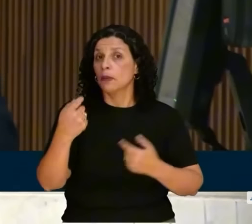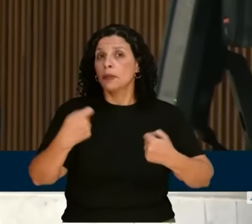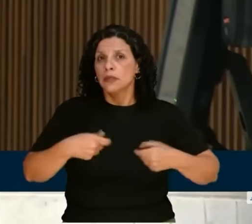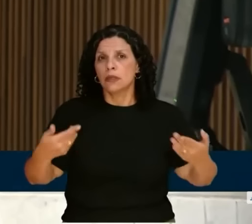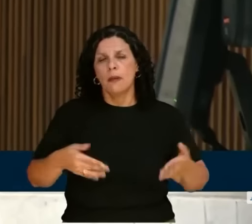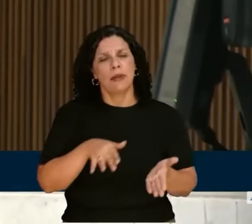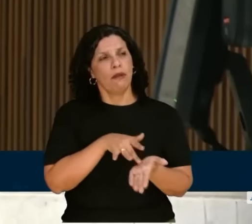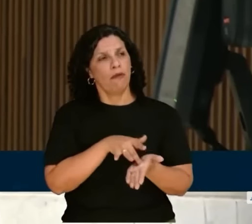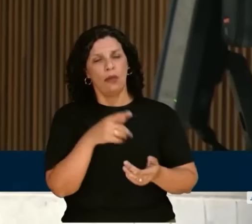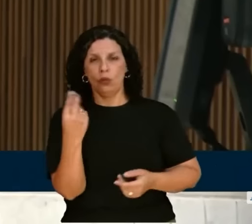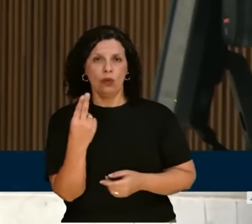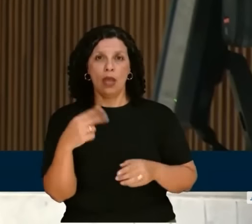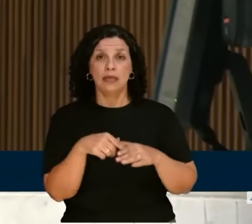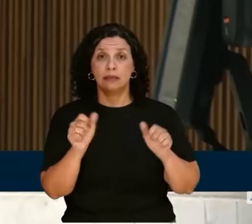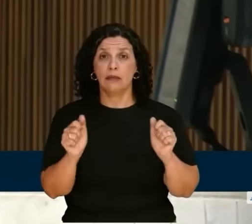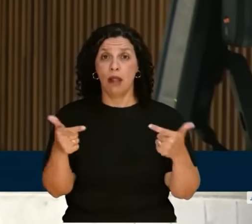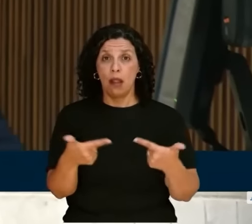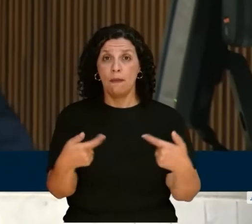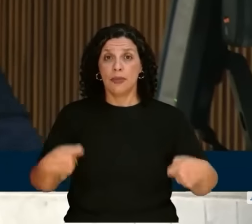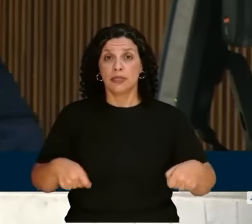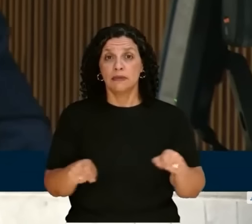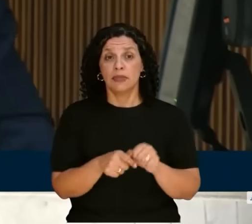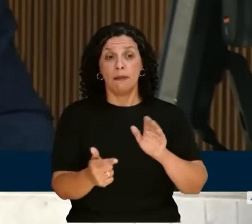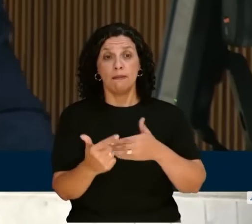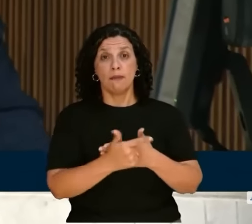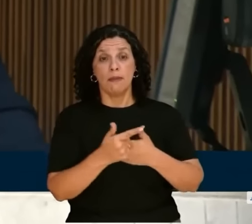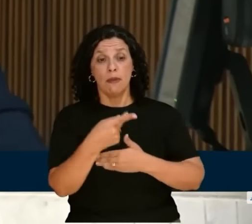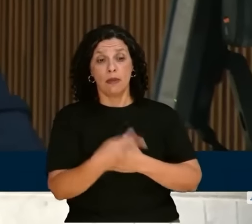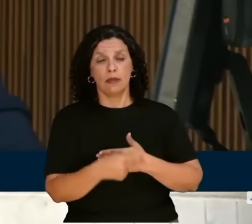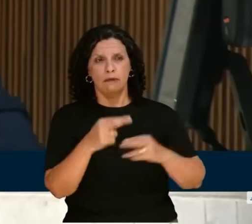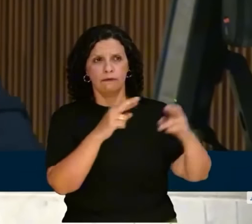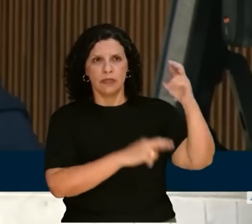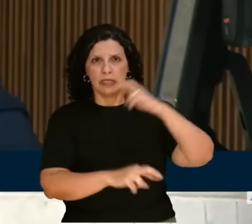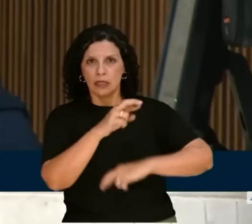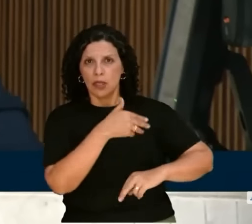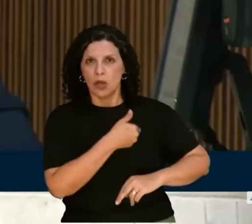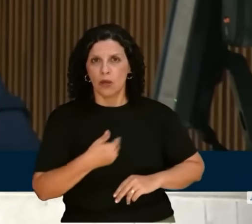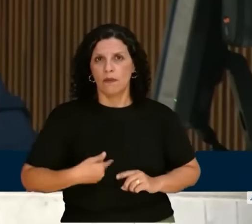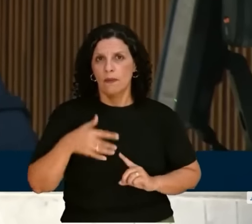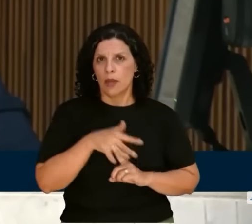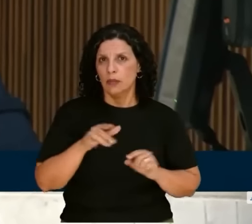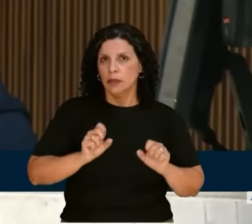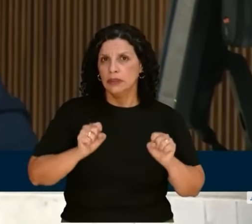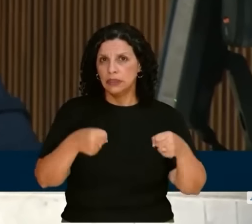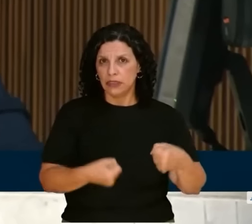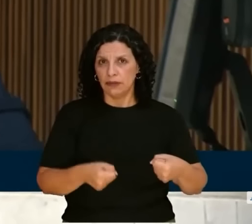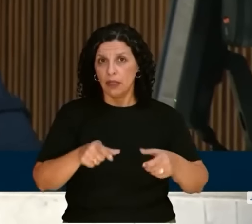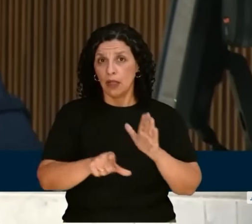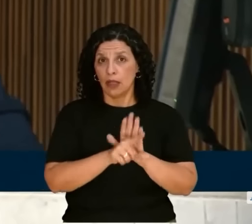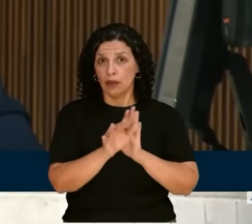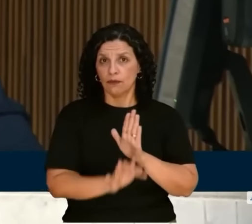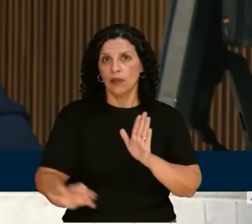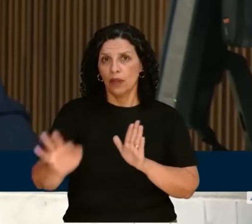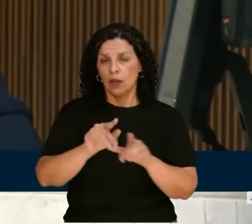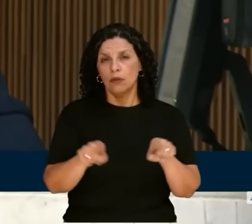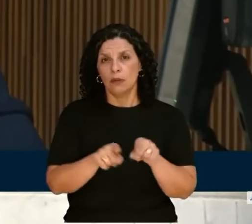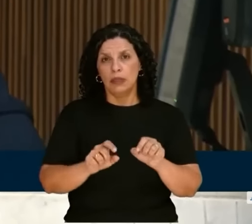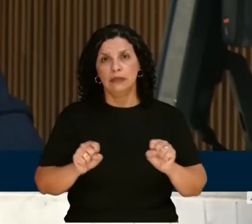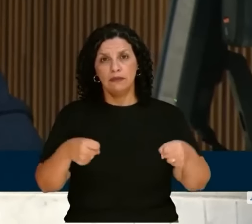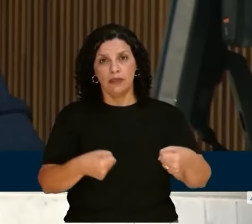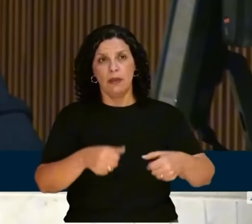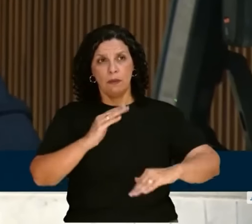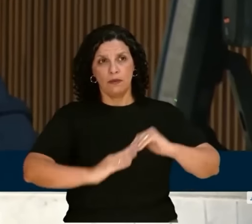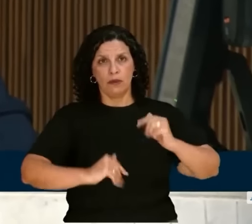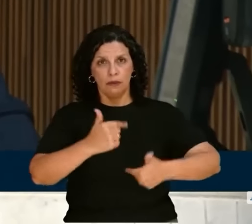e fingir. Essa Assembleia precisa cumprir o seu papel, fiscalizar o governo do estado, defender a lei federal, defender quem trabalha. A